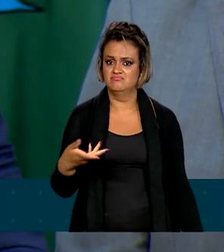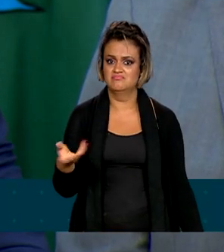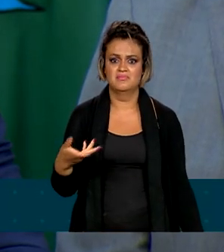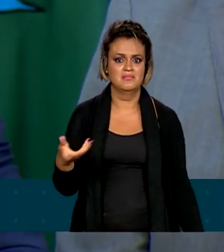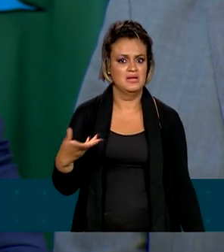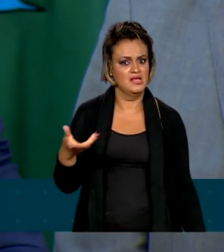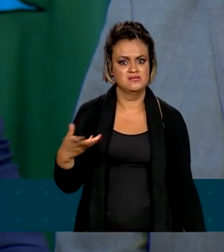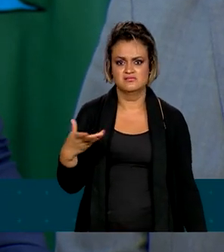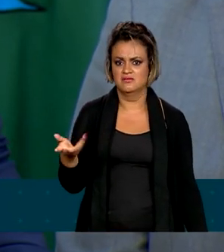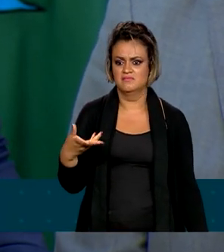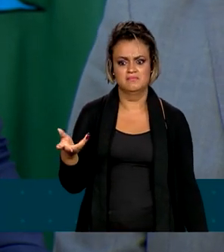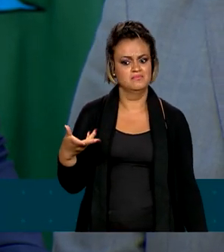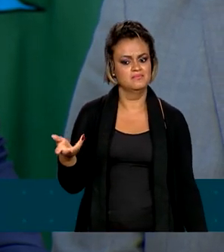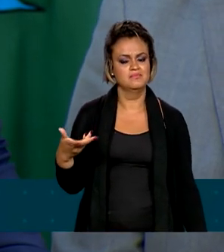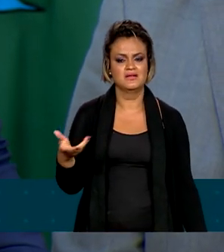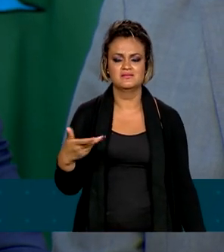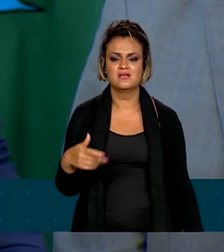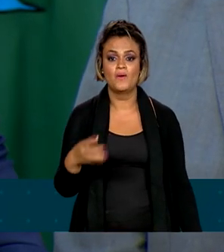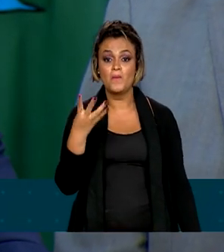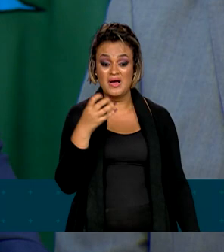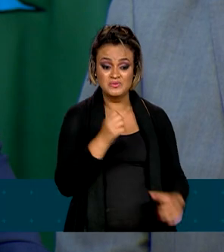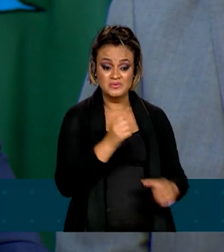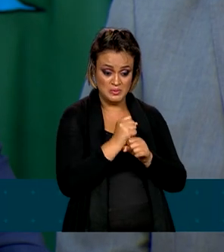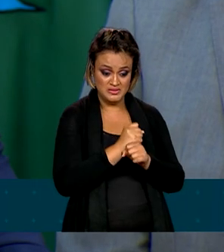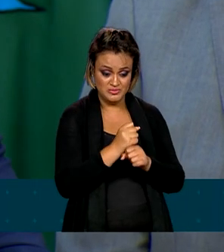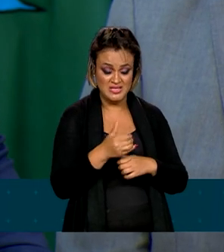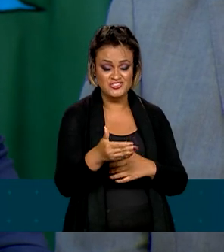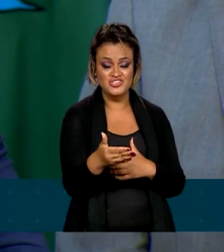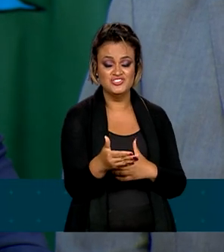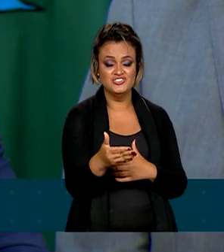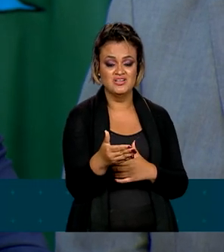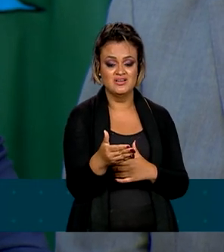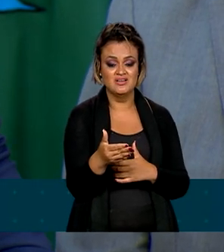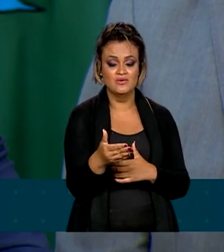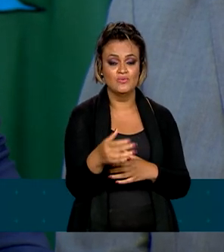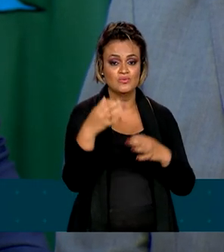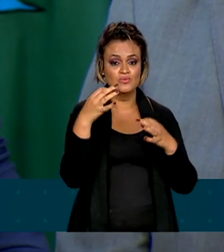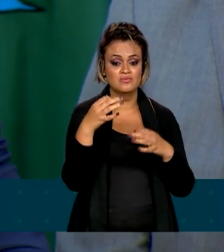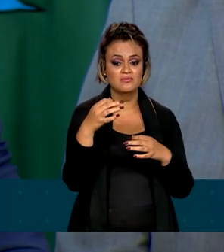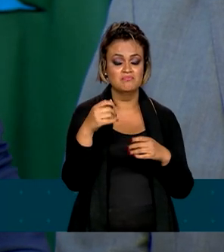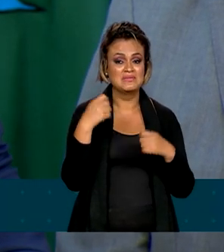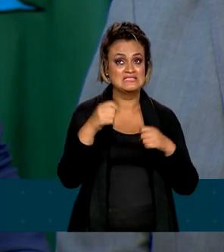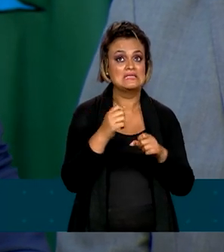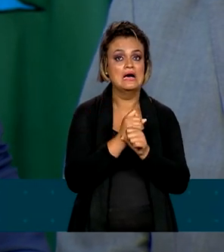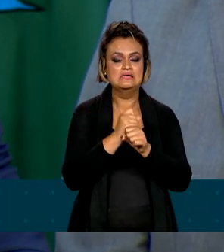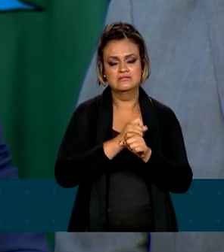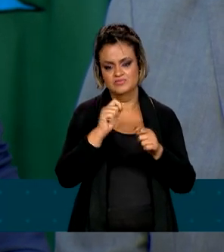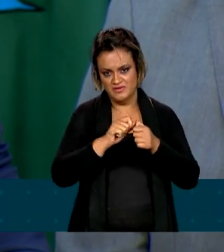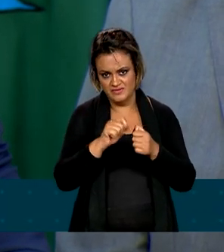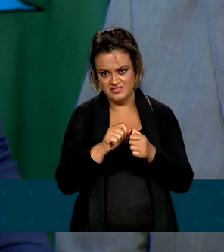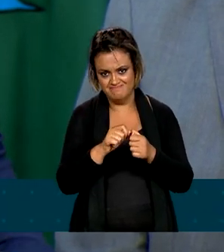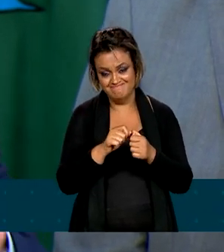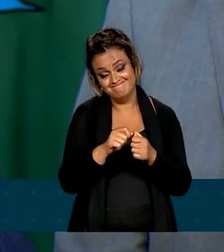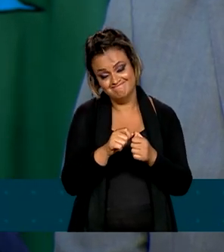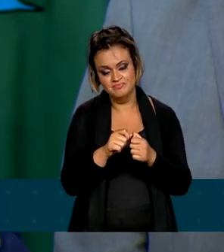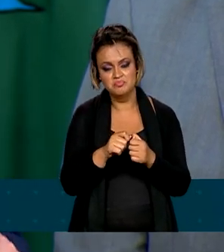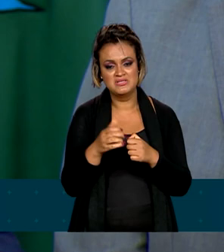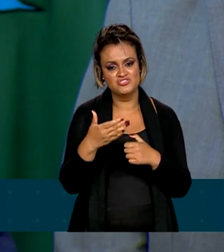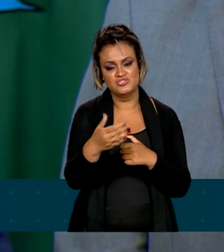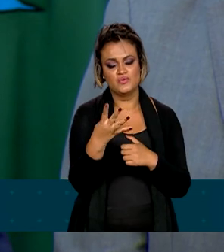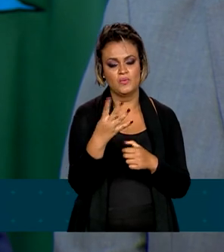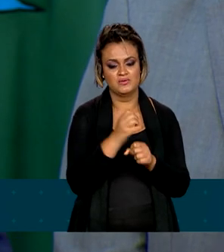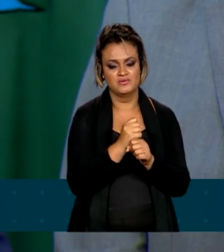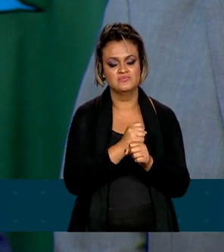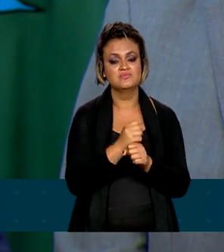Sabe? Nós temos que fazer nesses 4 anos aquilo que era preciso muitos anos para fazer. Porque nós já